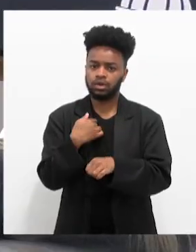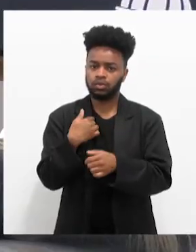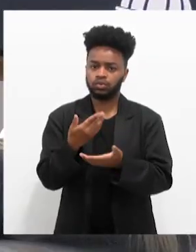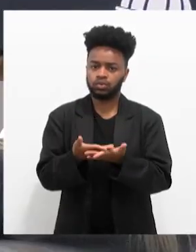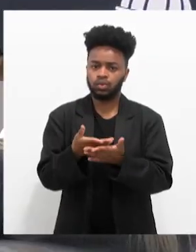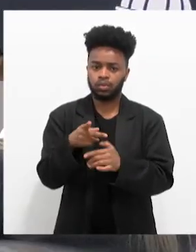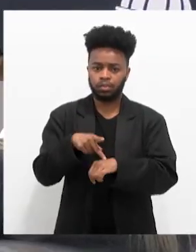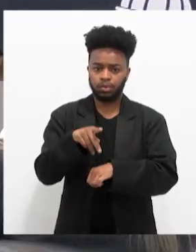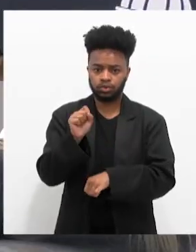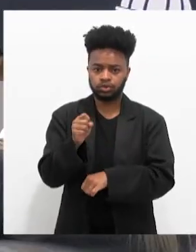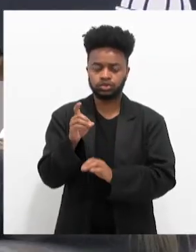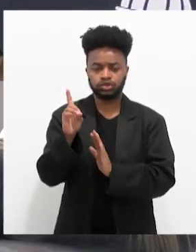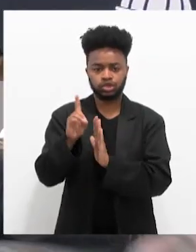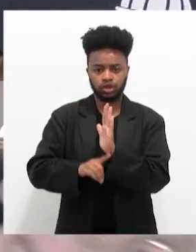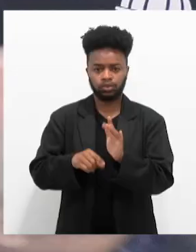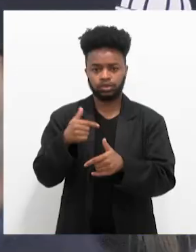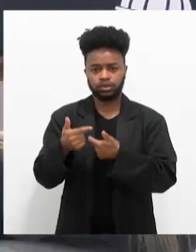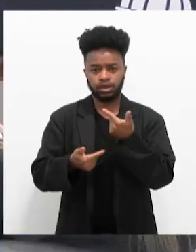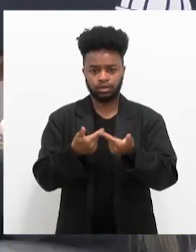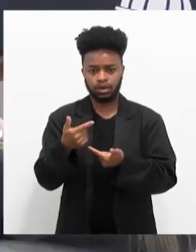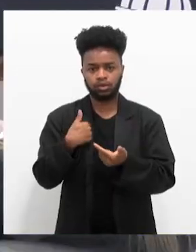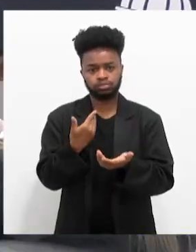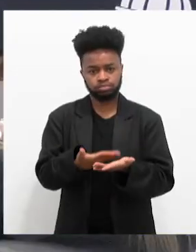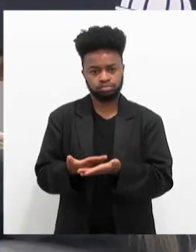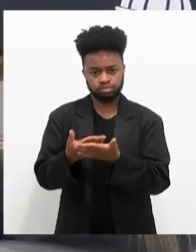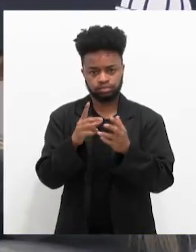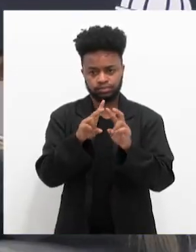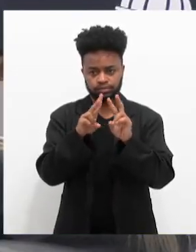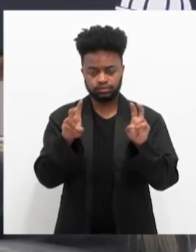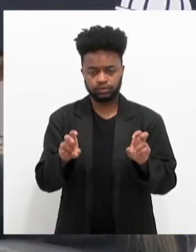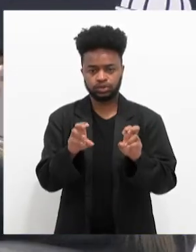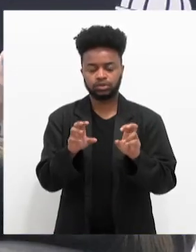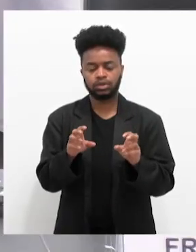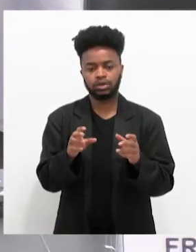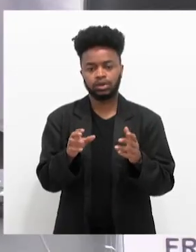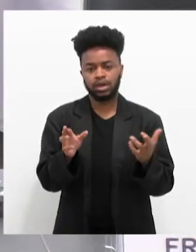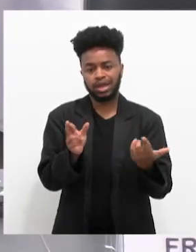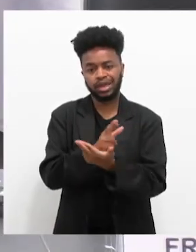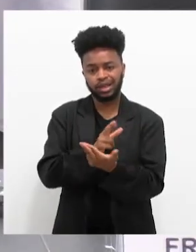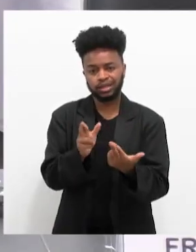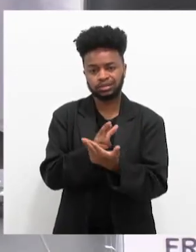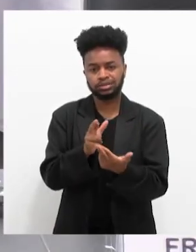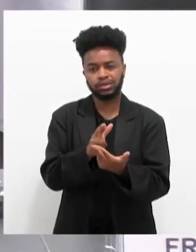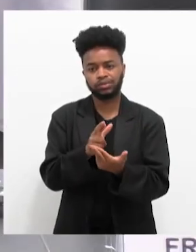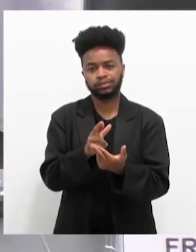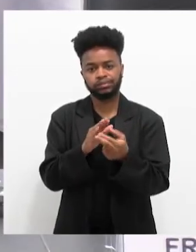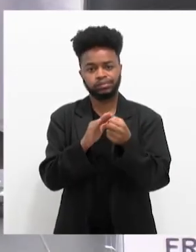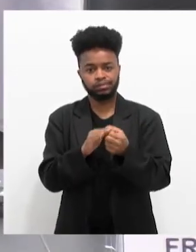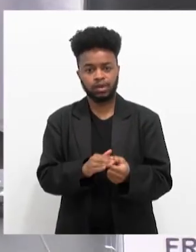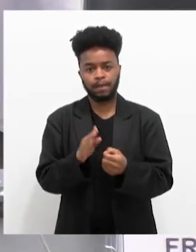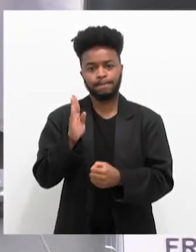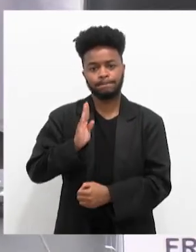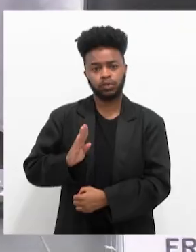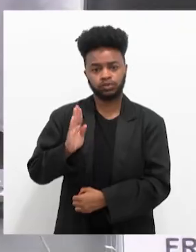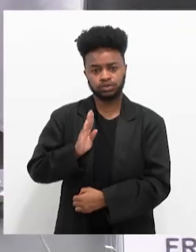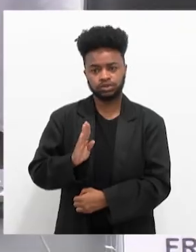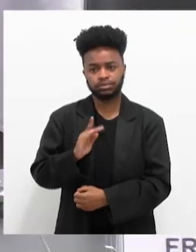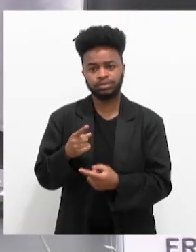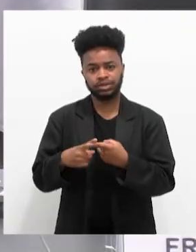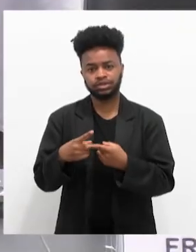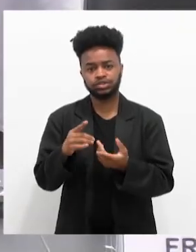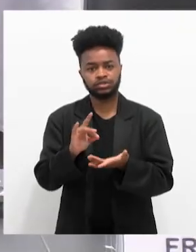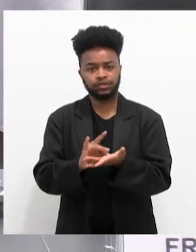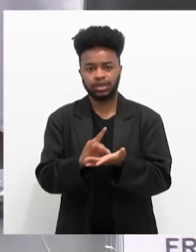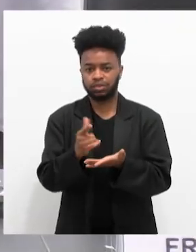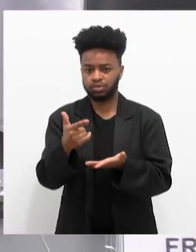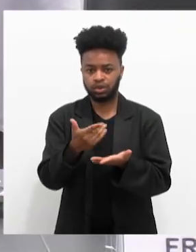em Direito do Trabalho e me dediquei ao estudo desse tema, naquelas relações precárias de bolsista, que na verdade não fazem